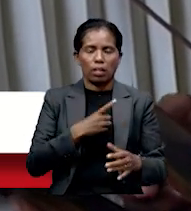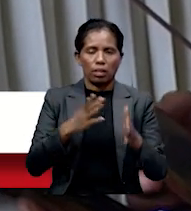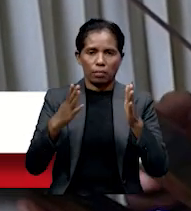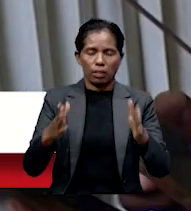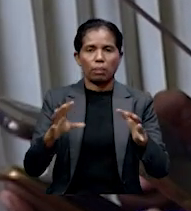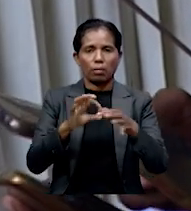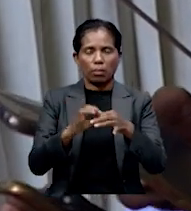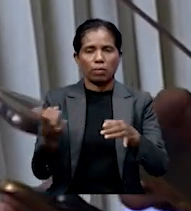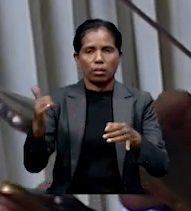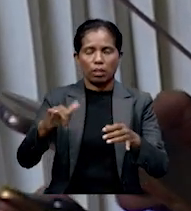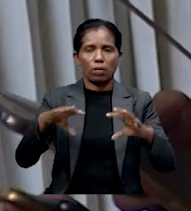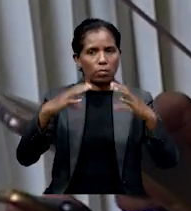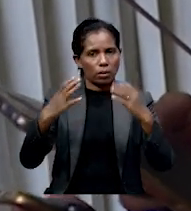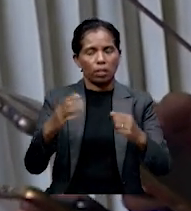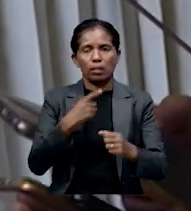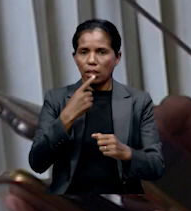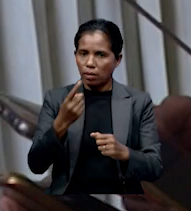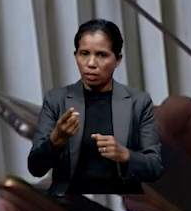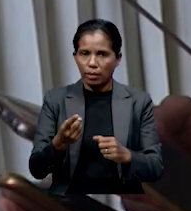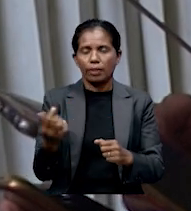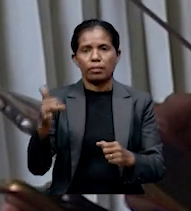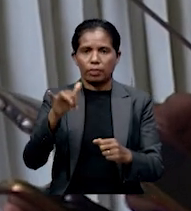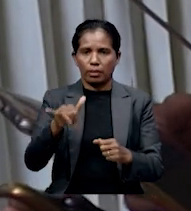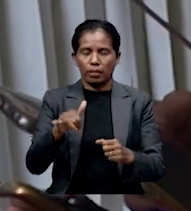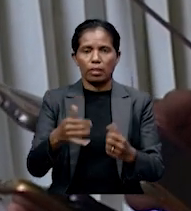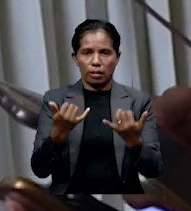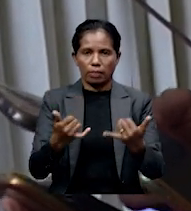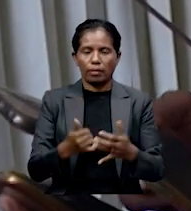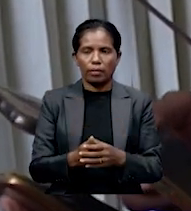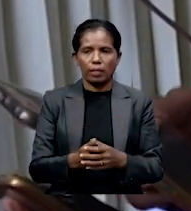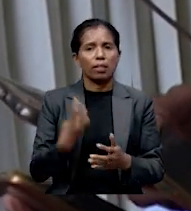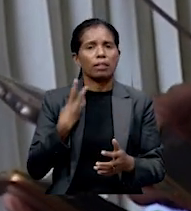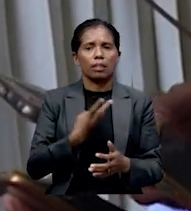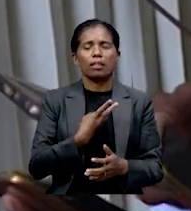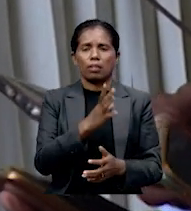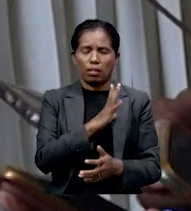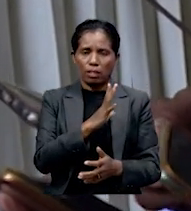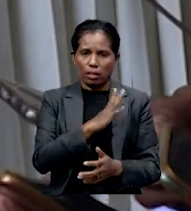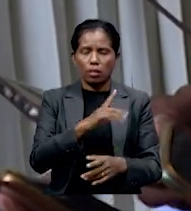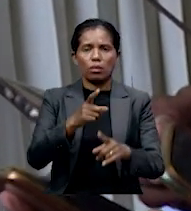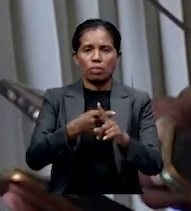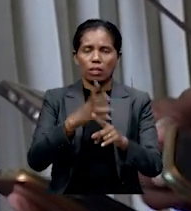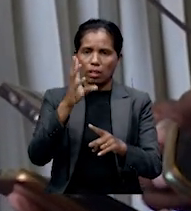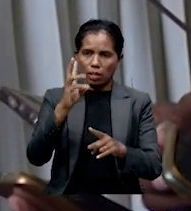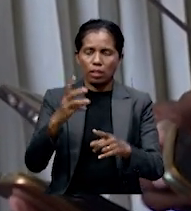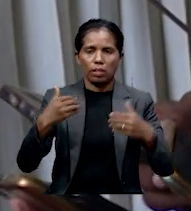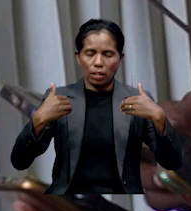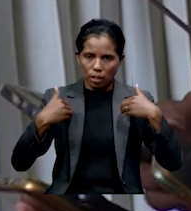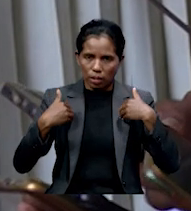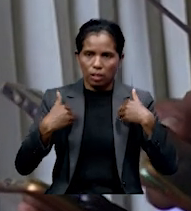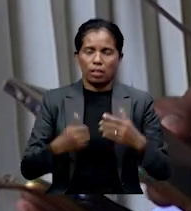União, de bem que aprecia a iniciativa e também. Tem que atacar e a fulano nem laran, sei e a fulano nem